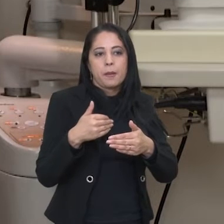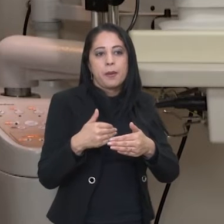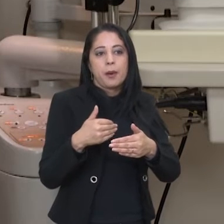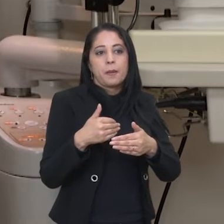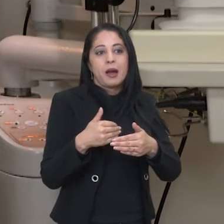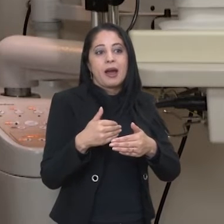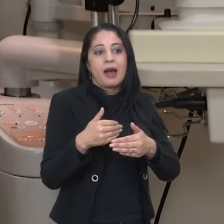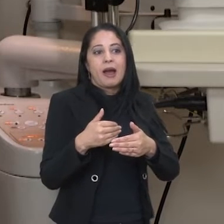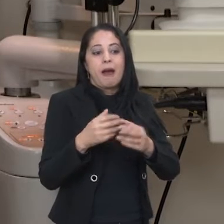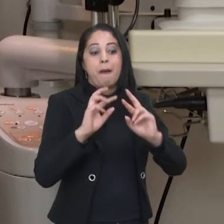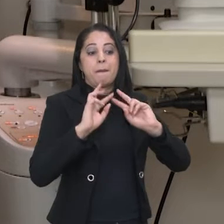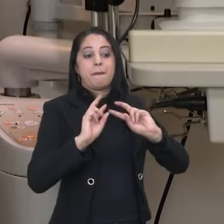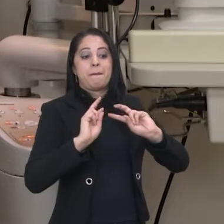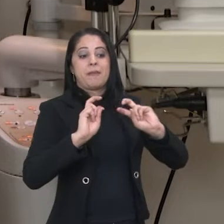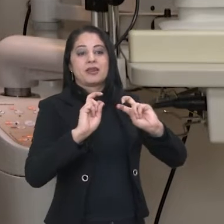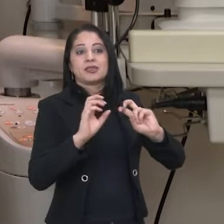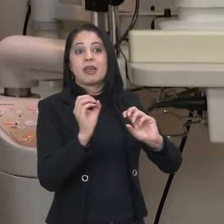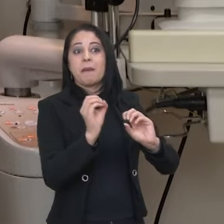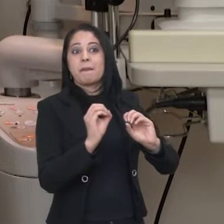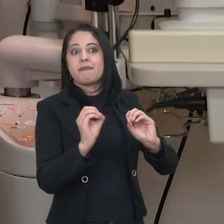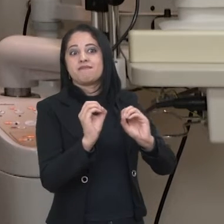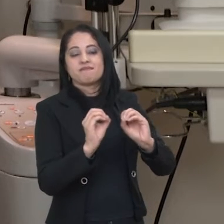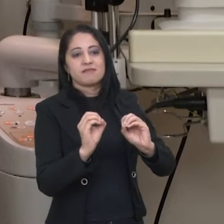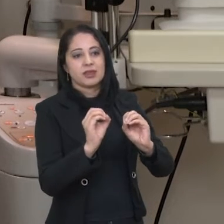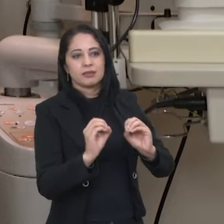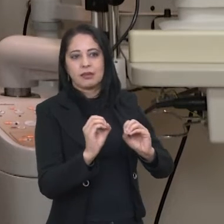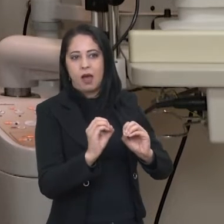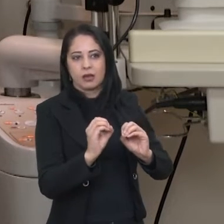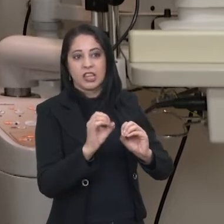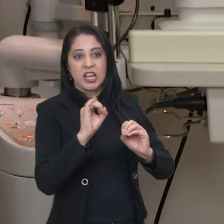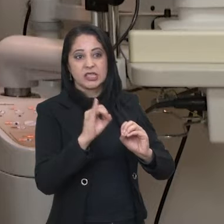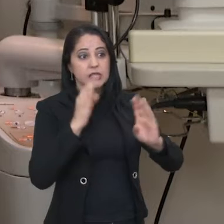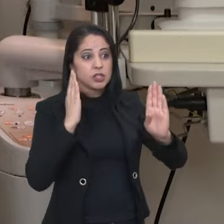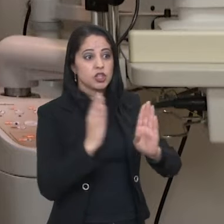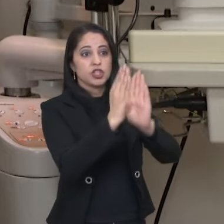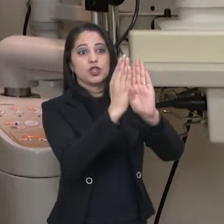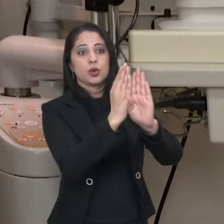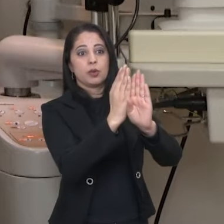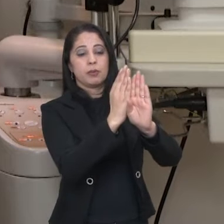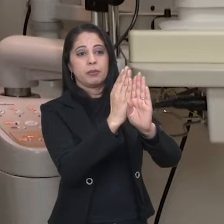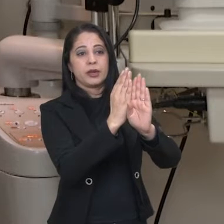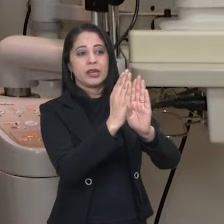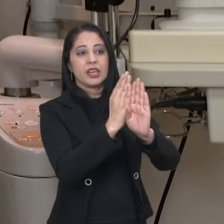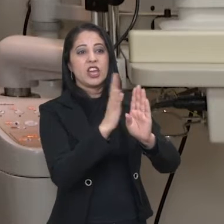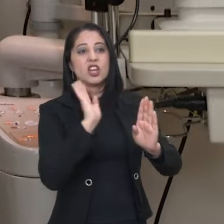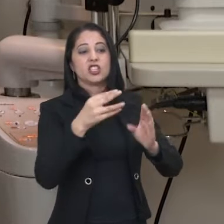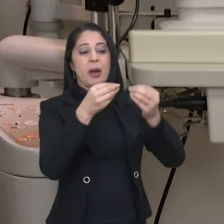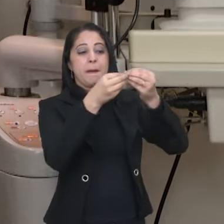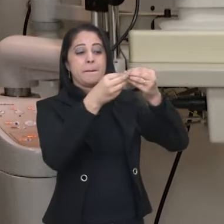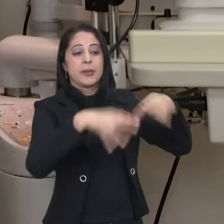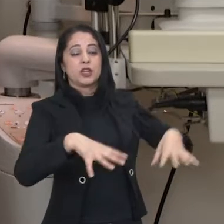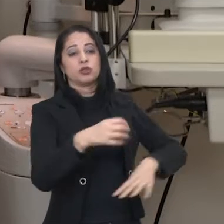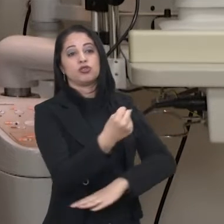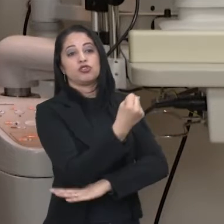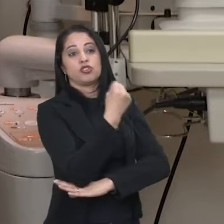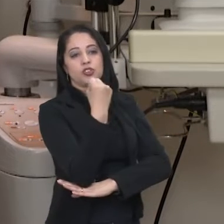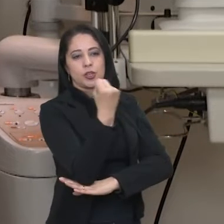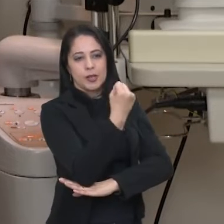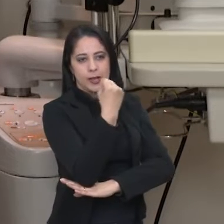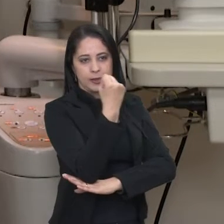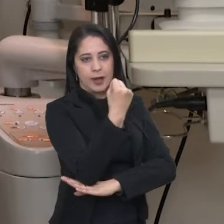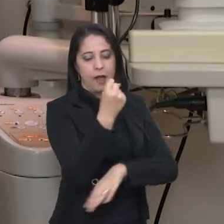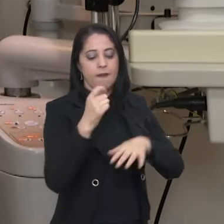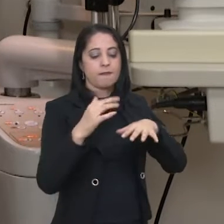não percebe, para ele chegar a perceber, ele já está com o nervo óptico totalmente atrofiado,